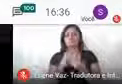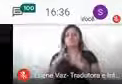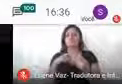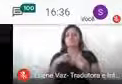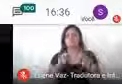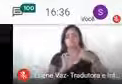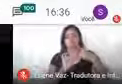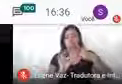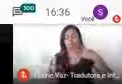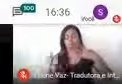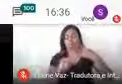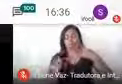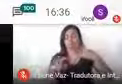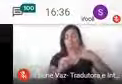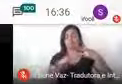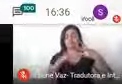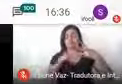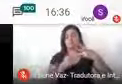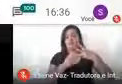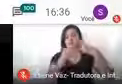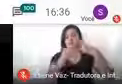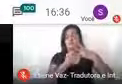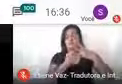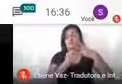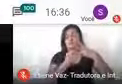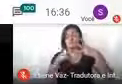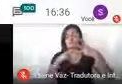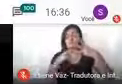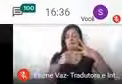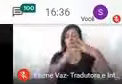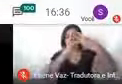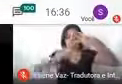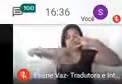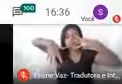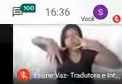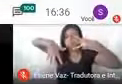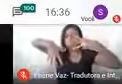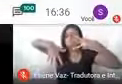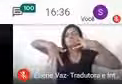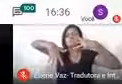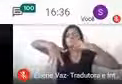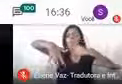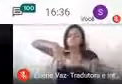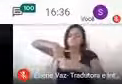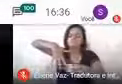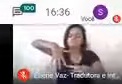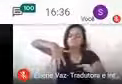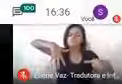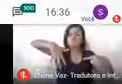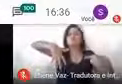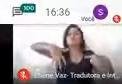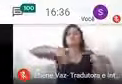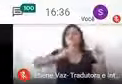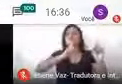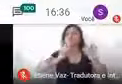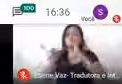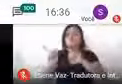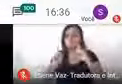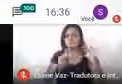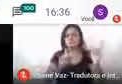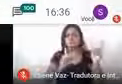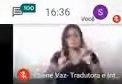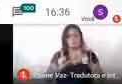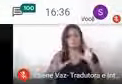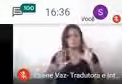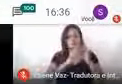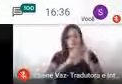diversos fatores, diversas dimensões que têm sido tradicionalmente abordadas, né, esses estudos. Já